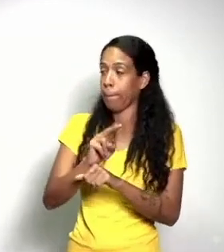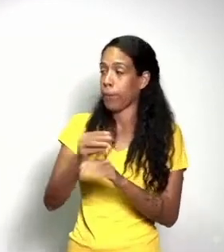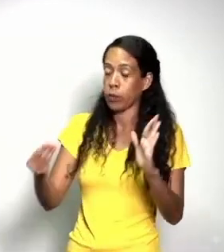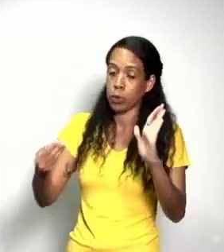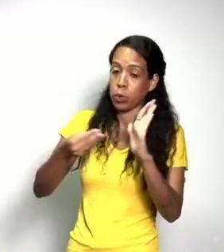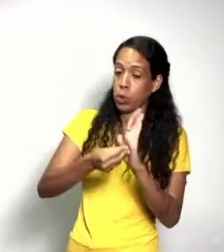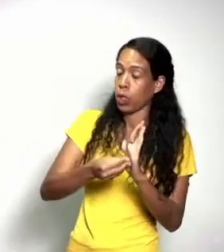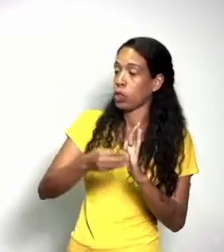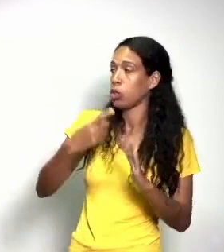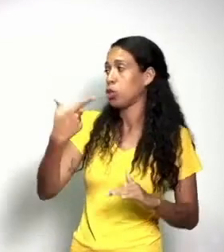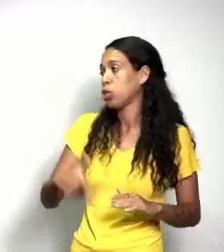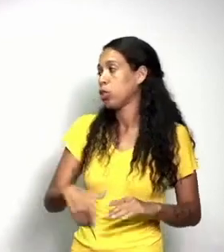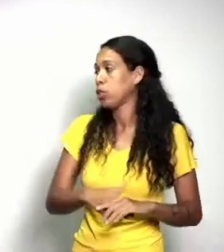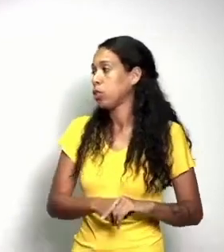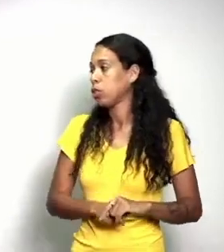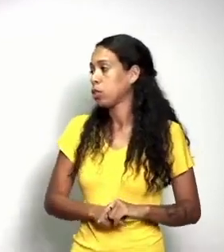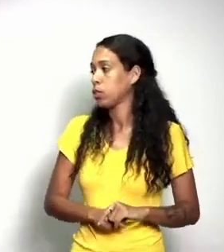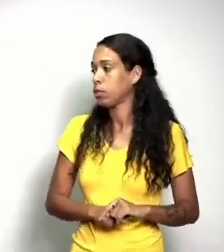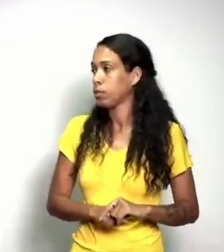novo